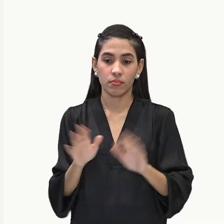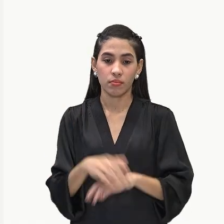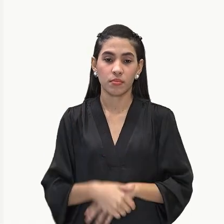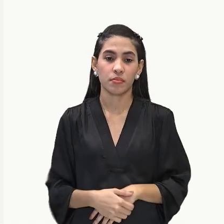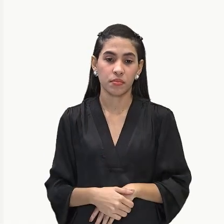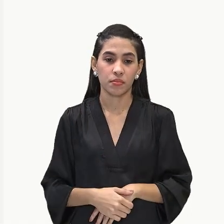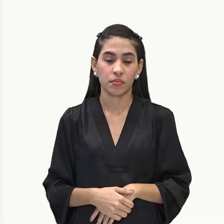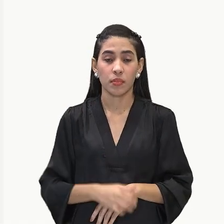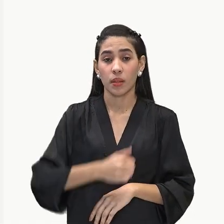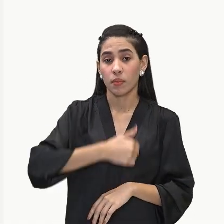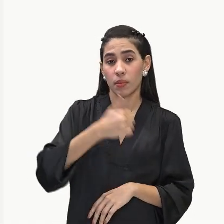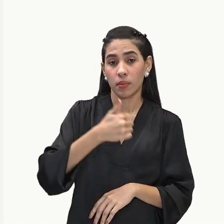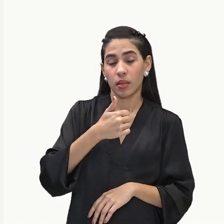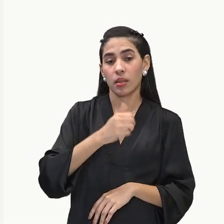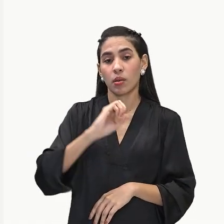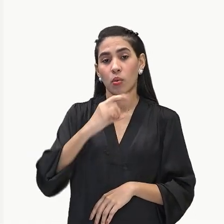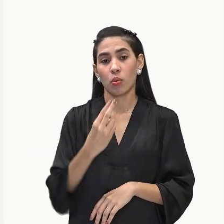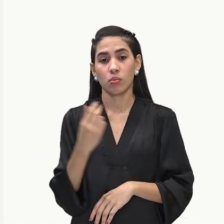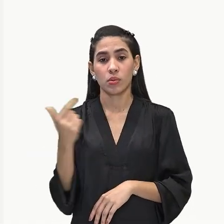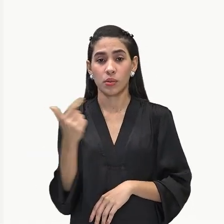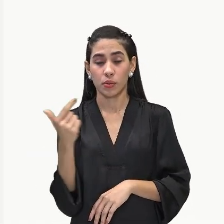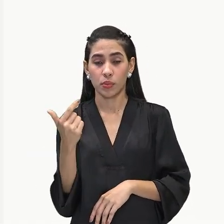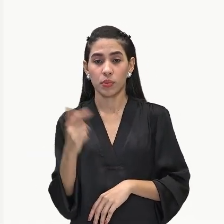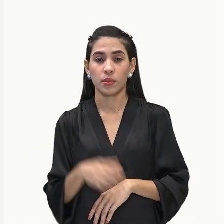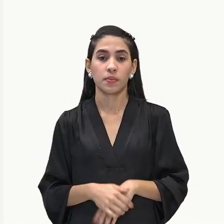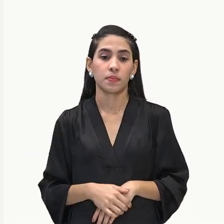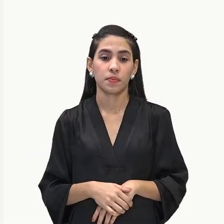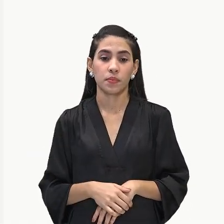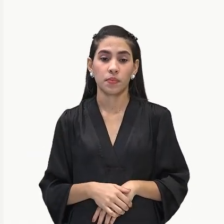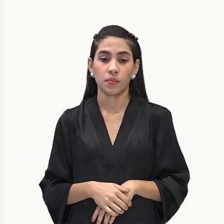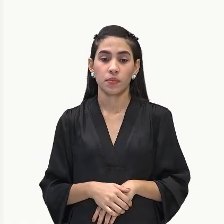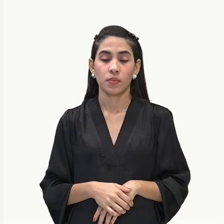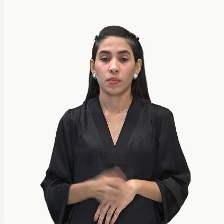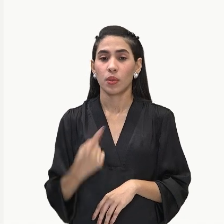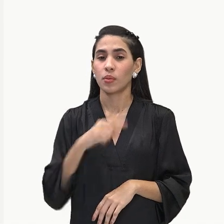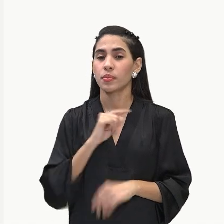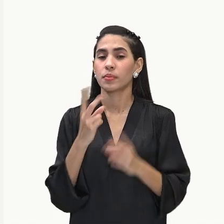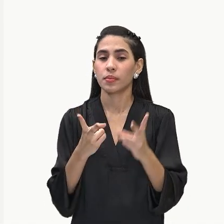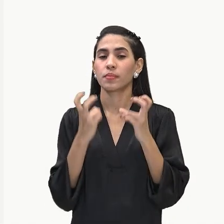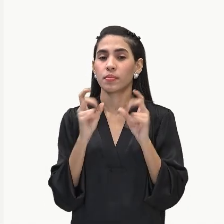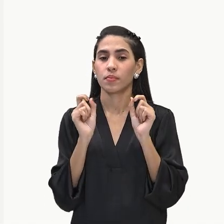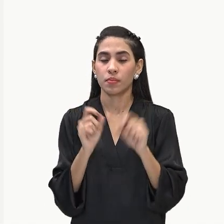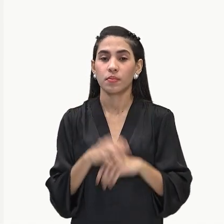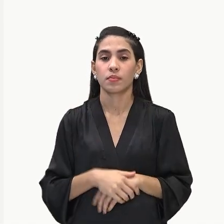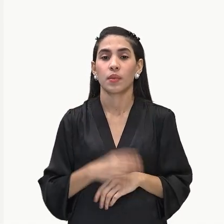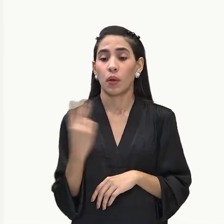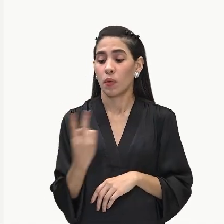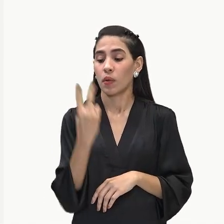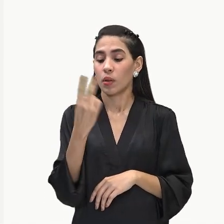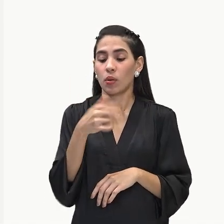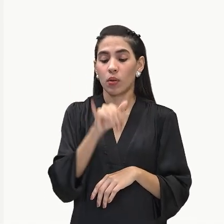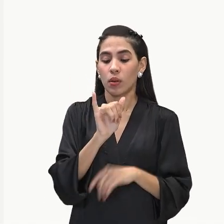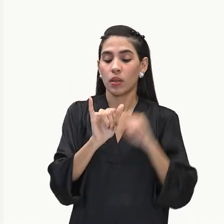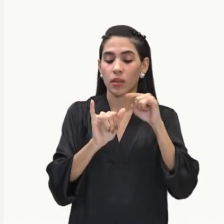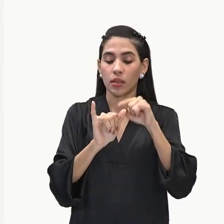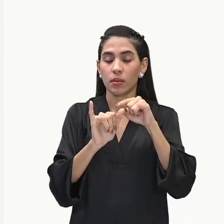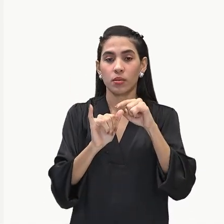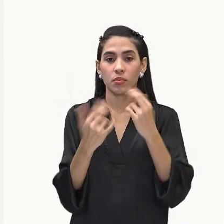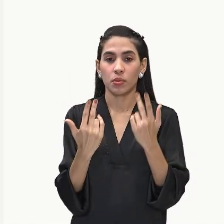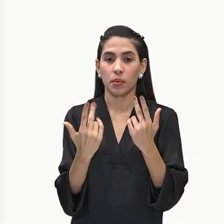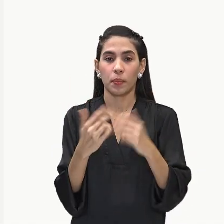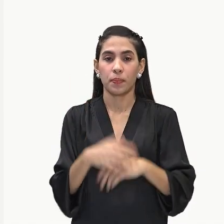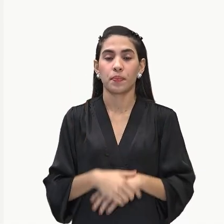escolhendo a primeira equação quanto a segunda equação, o que foi que nós percebemos? Que o valor do y é o